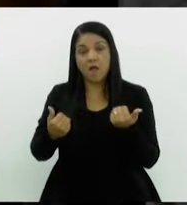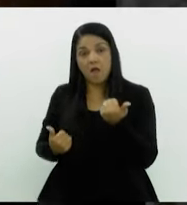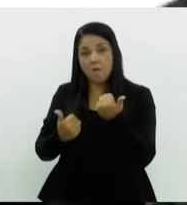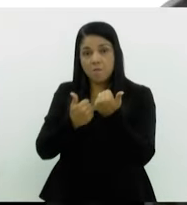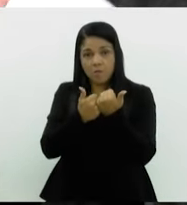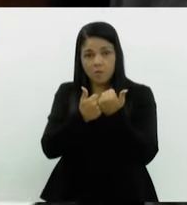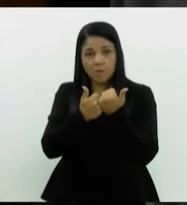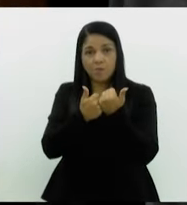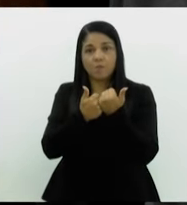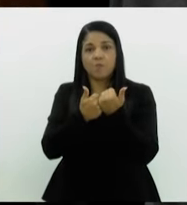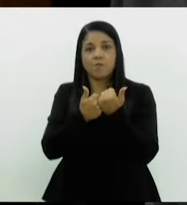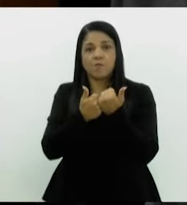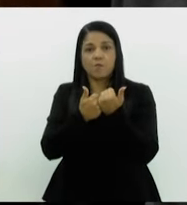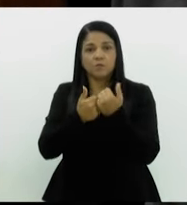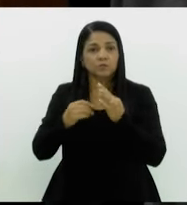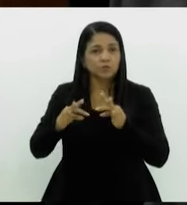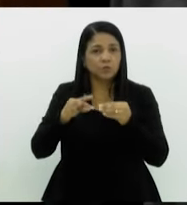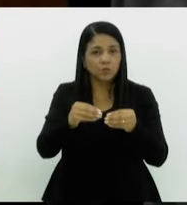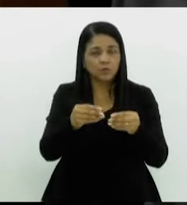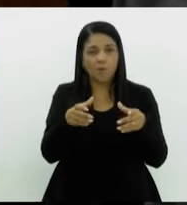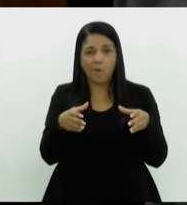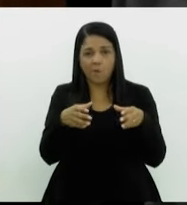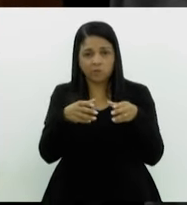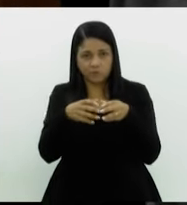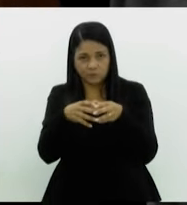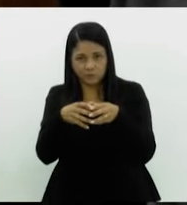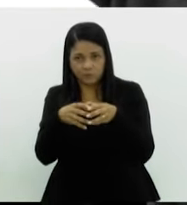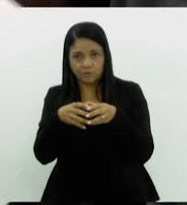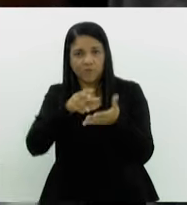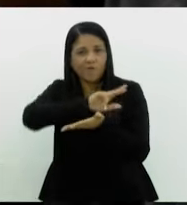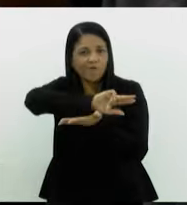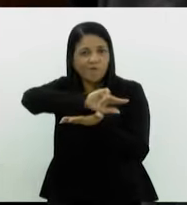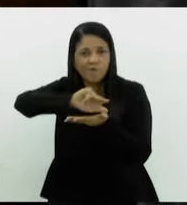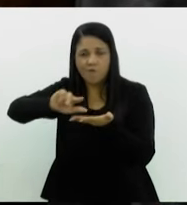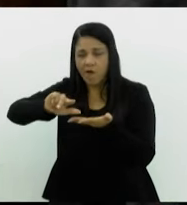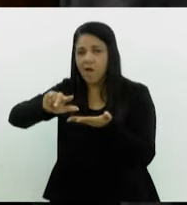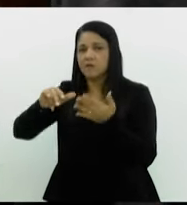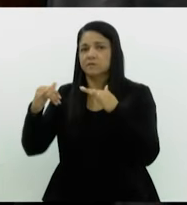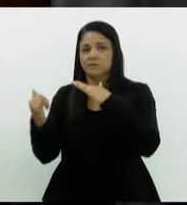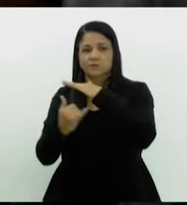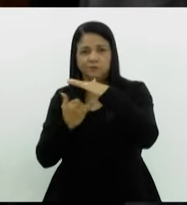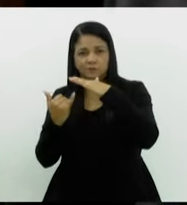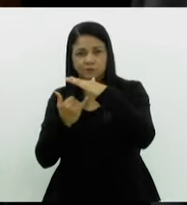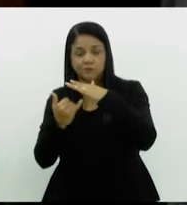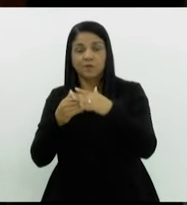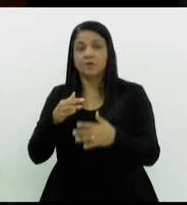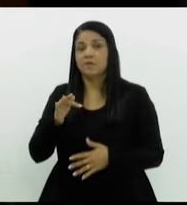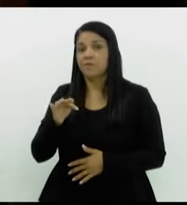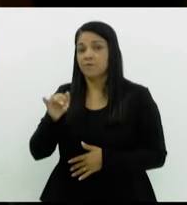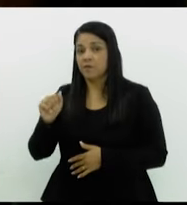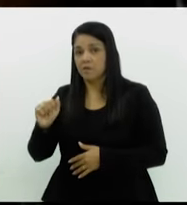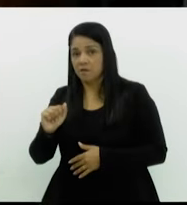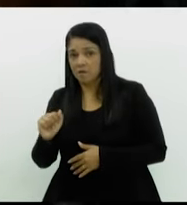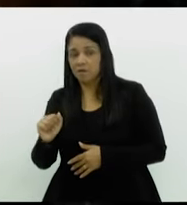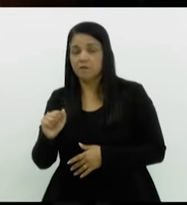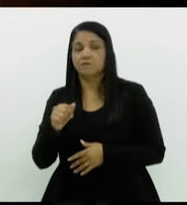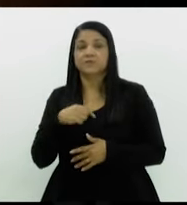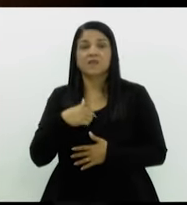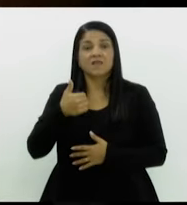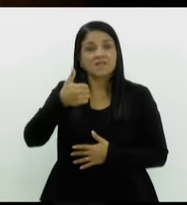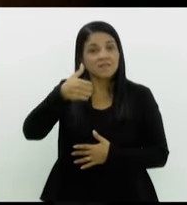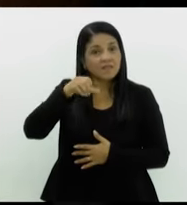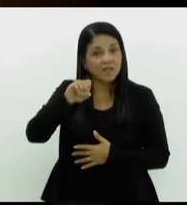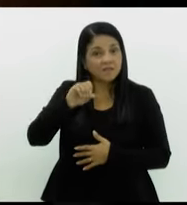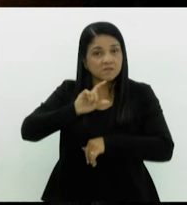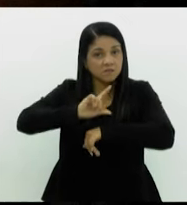de todas, comissão, de várias entidades, da FIA, aonde vai ser às 10 horas da